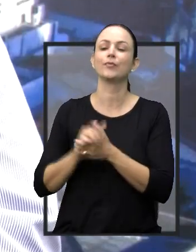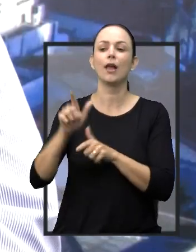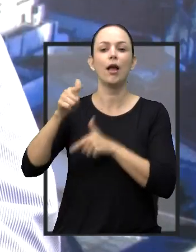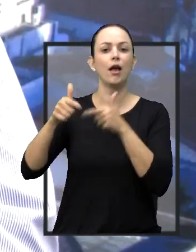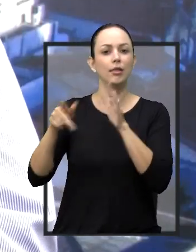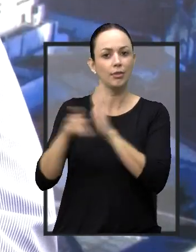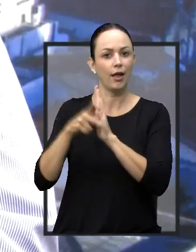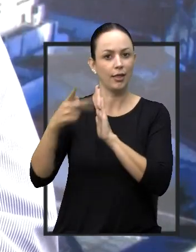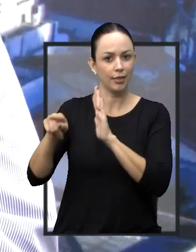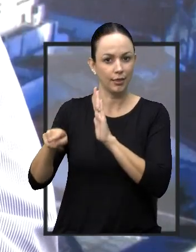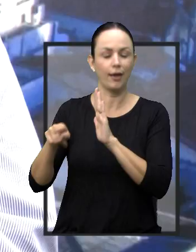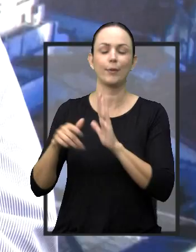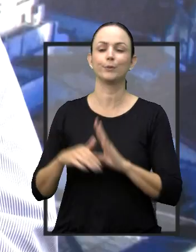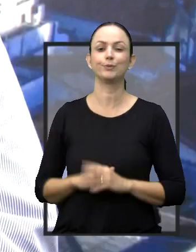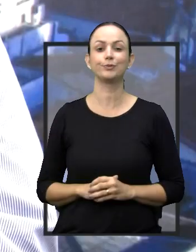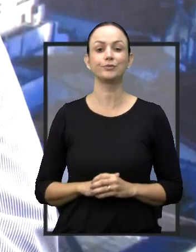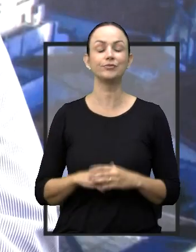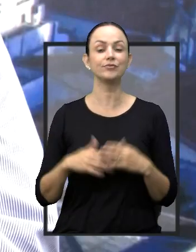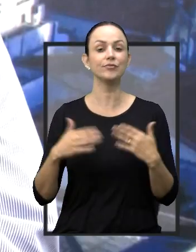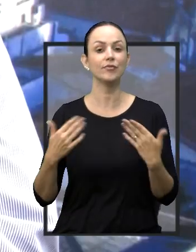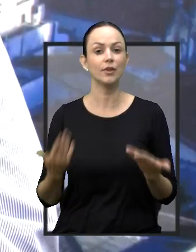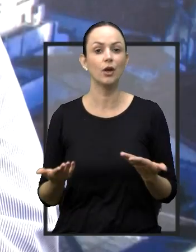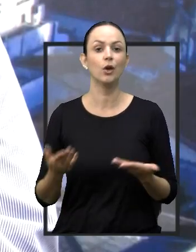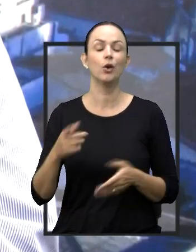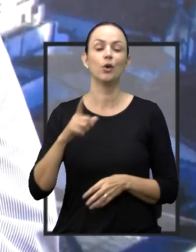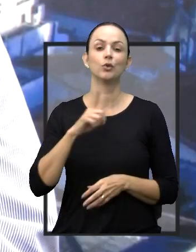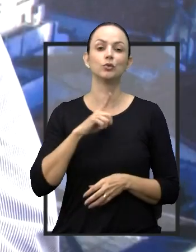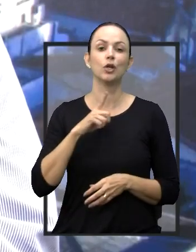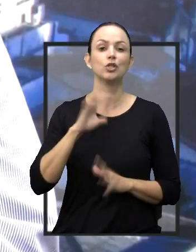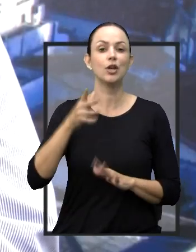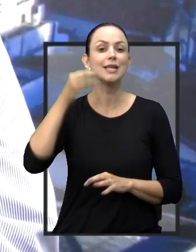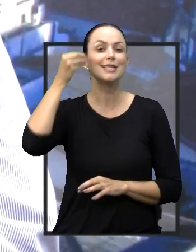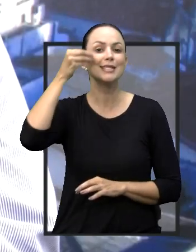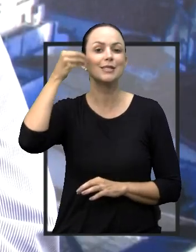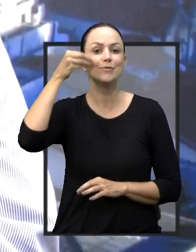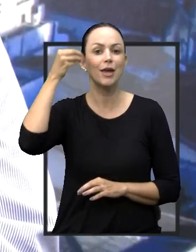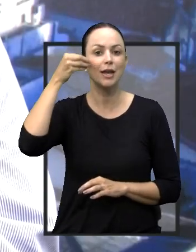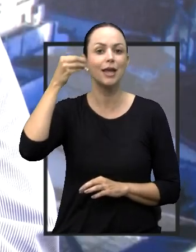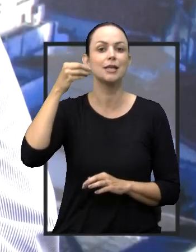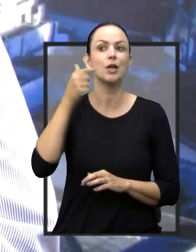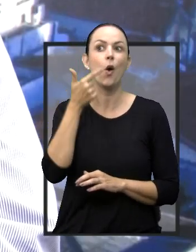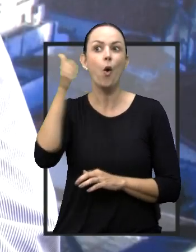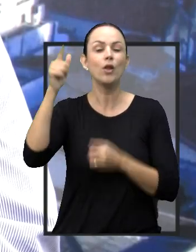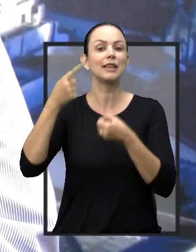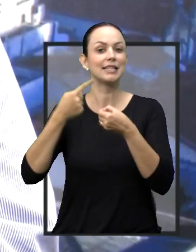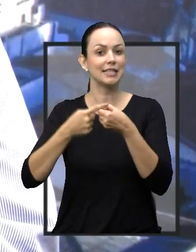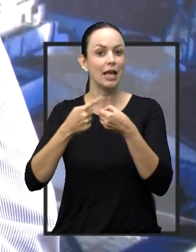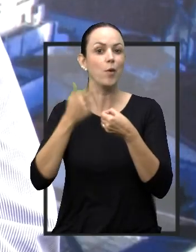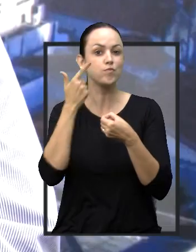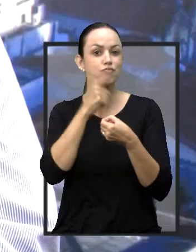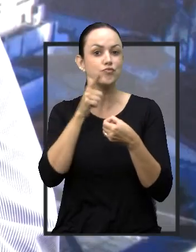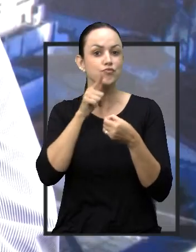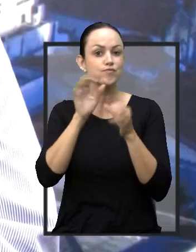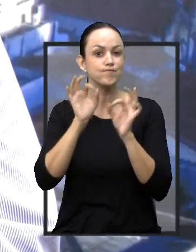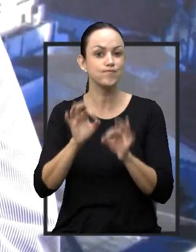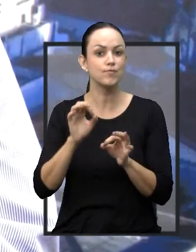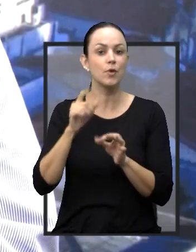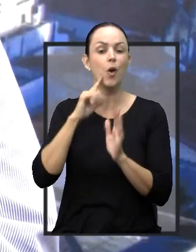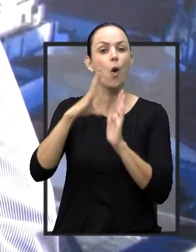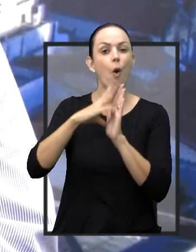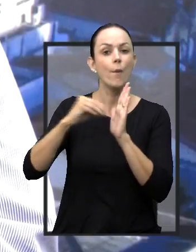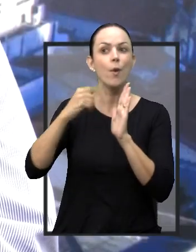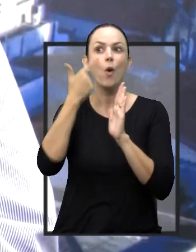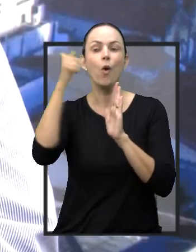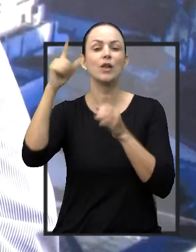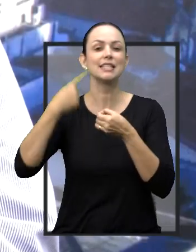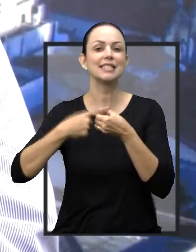enfim. E nós já tivemos experiências exitosas em outras cidades, né? Eles trouxeram exemplos de outra cidade que